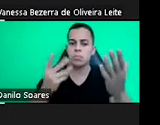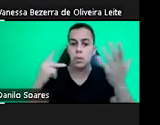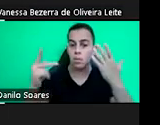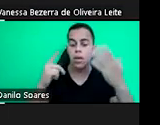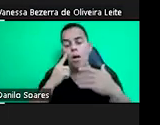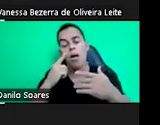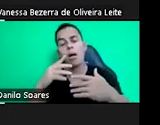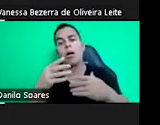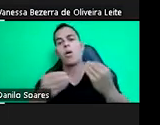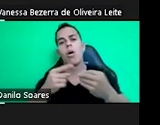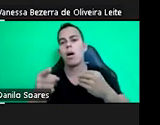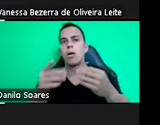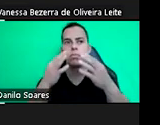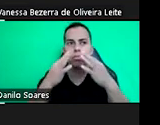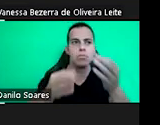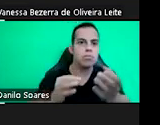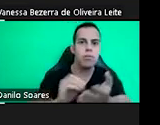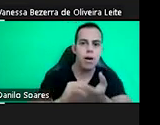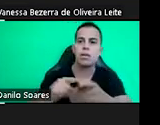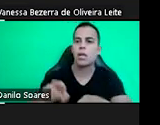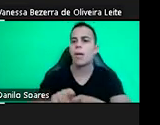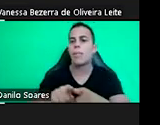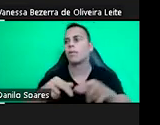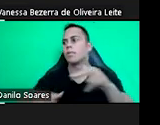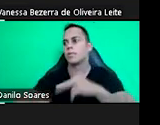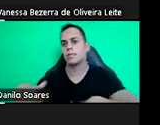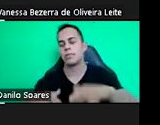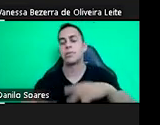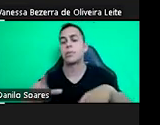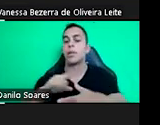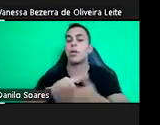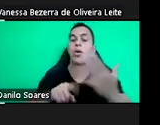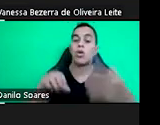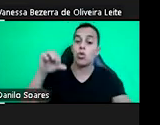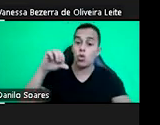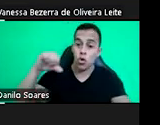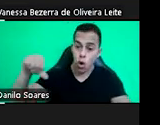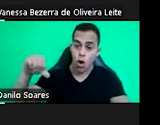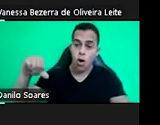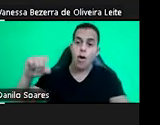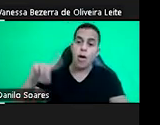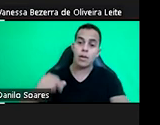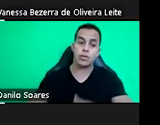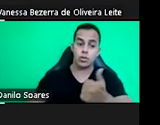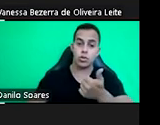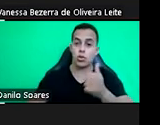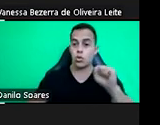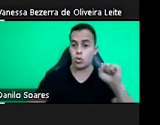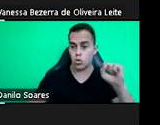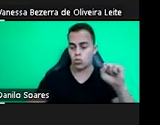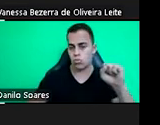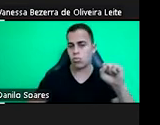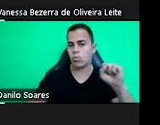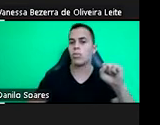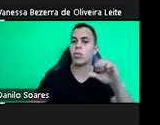desatenção e hiperatividade. Então, são 9 sintomas em cada domínio, ou seja, 18 no total, 9 no domínio